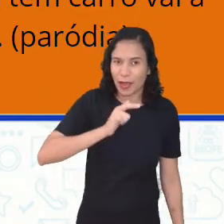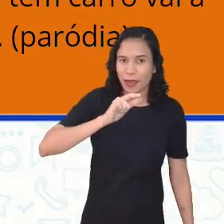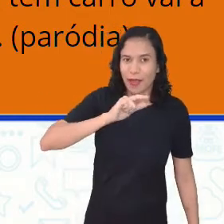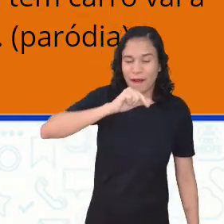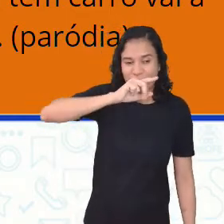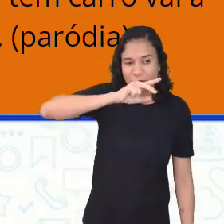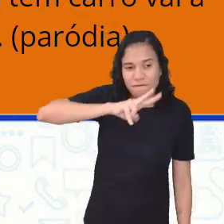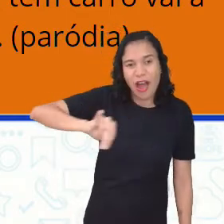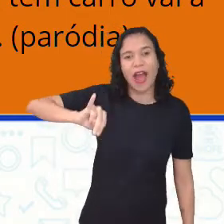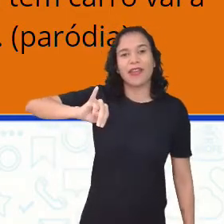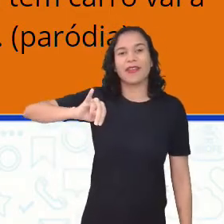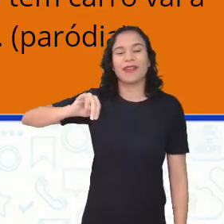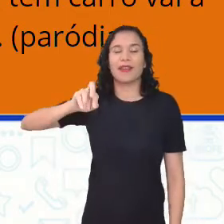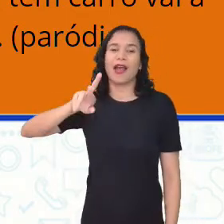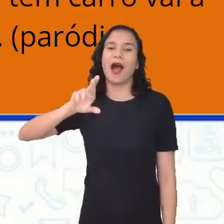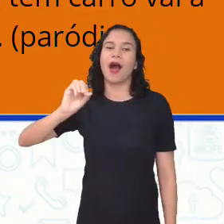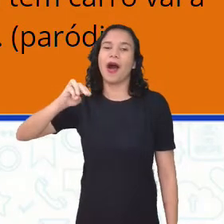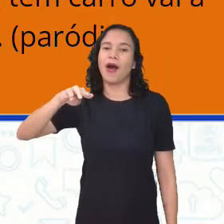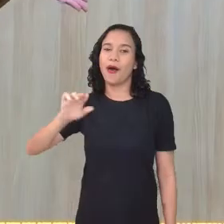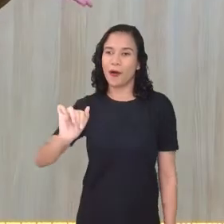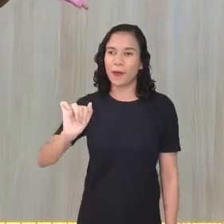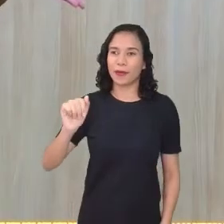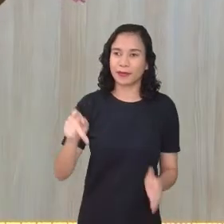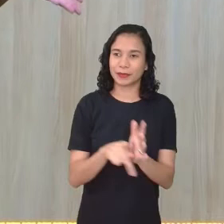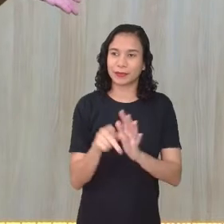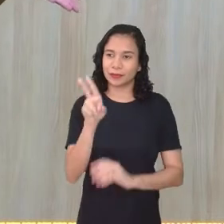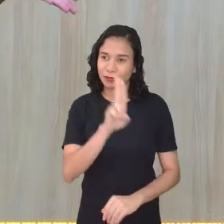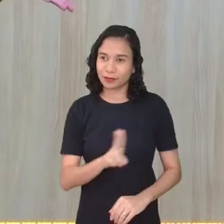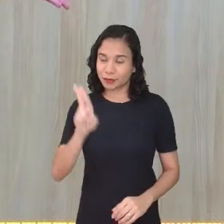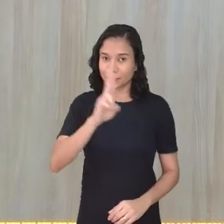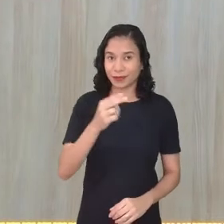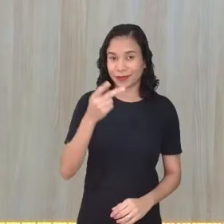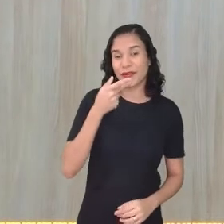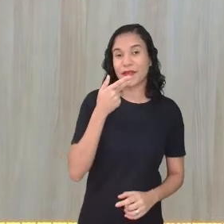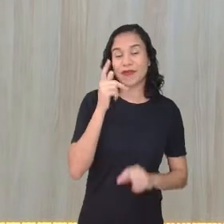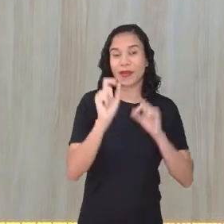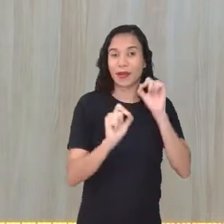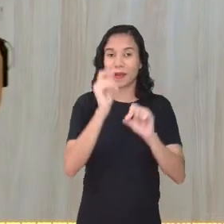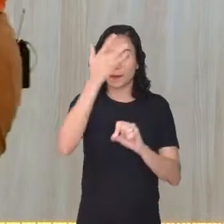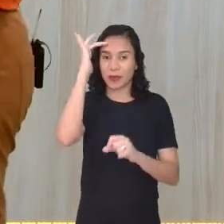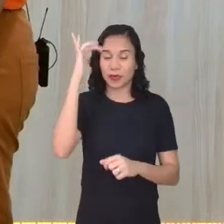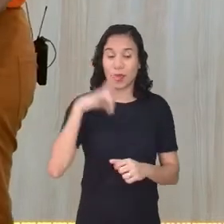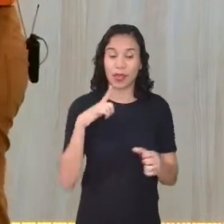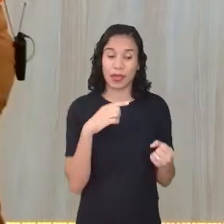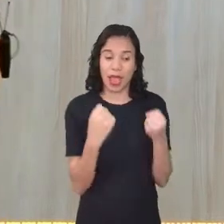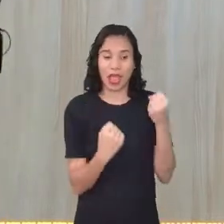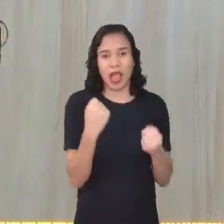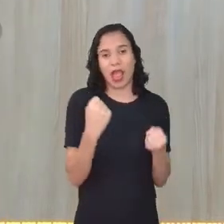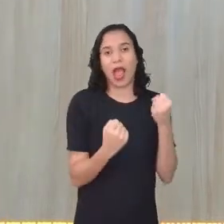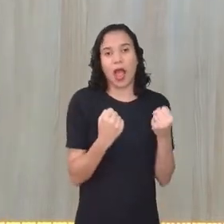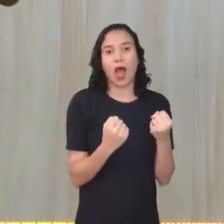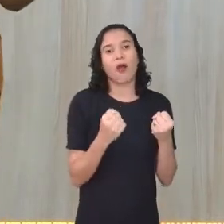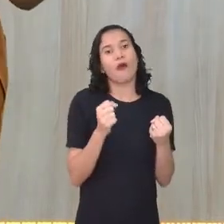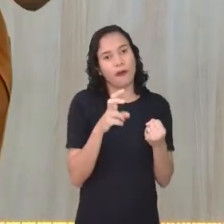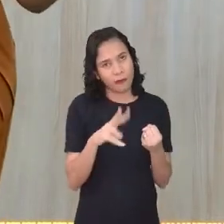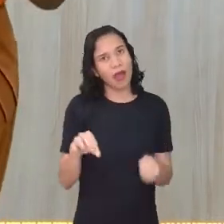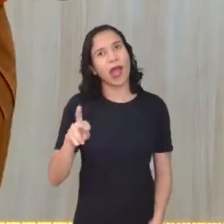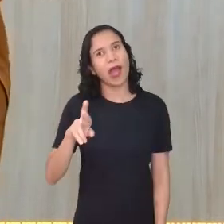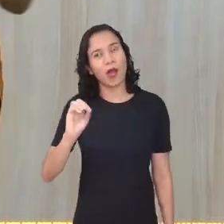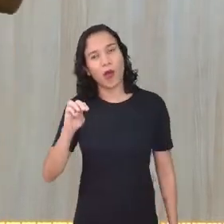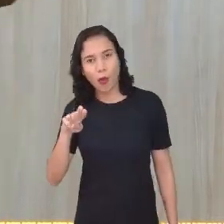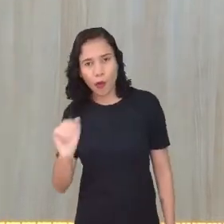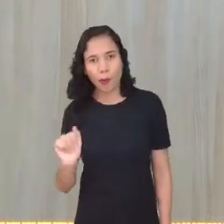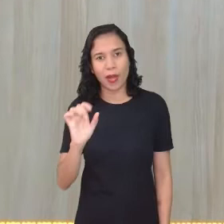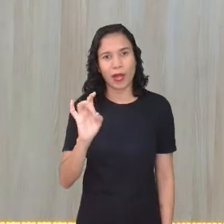verbo ir a Roma. E uma paródia desse ditado seria quem tem carro vai a Roma.